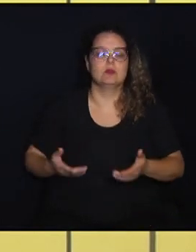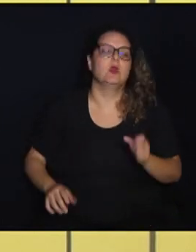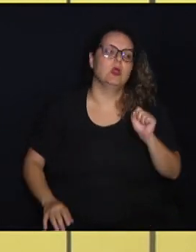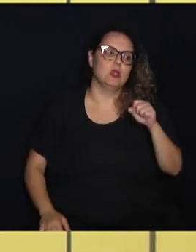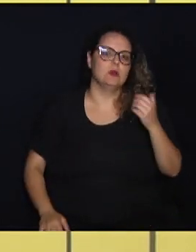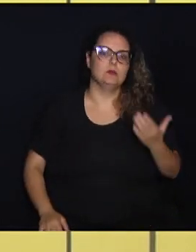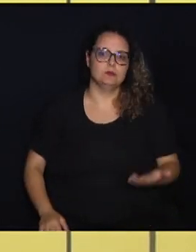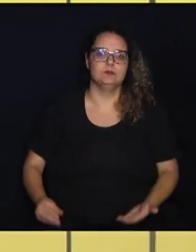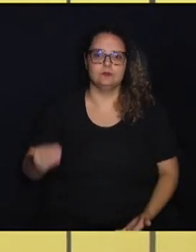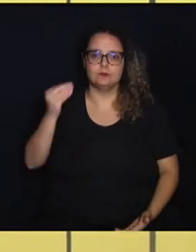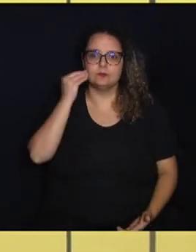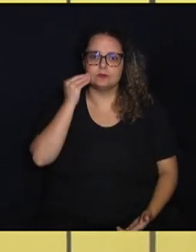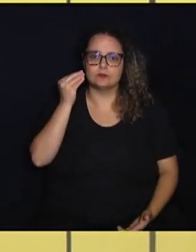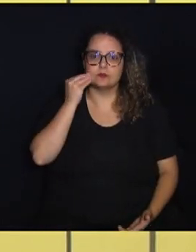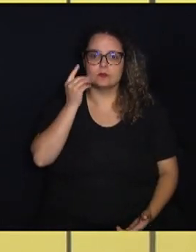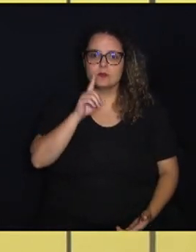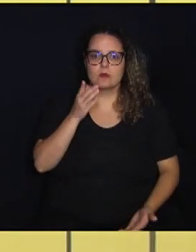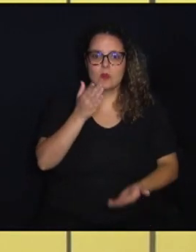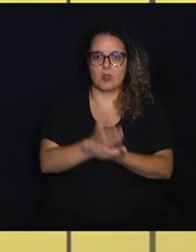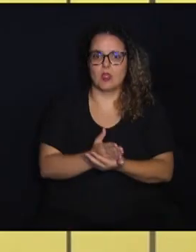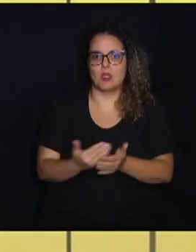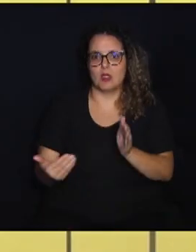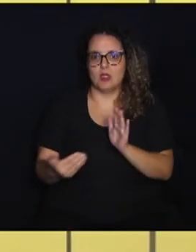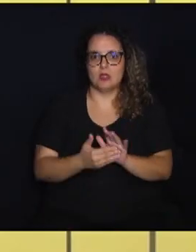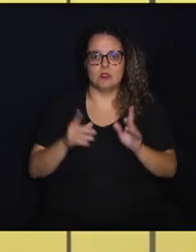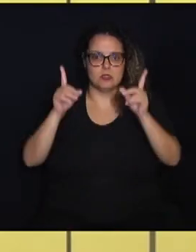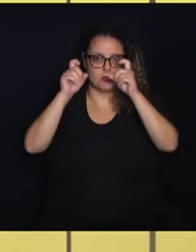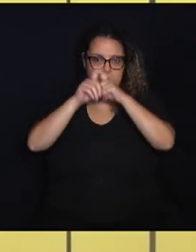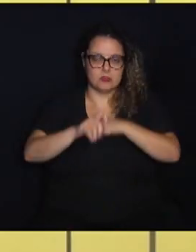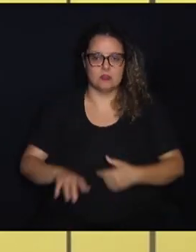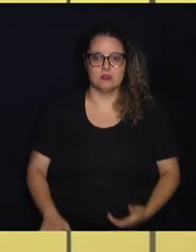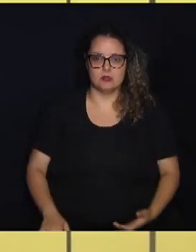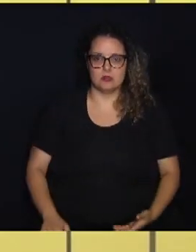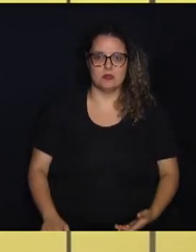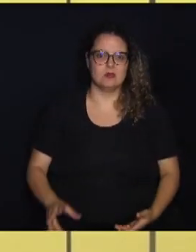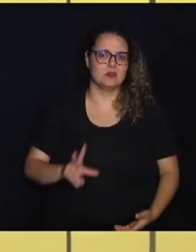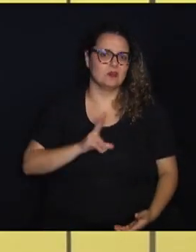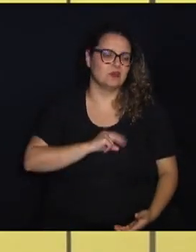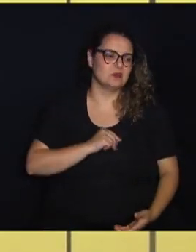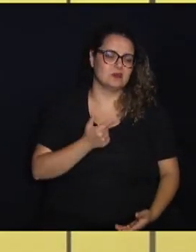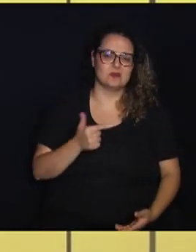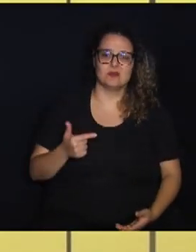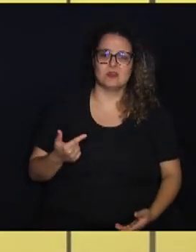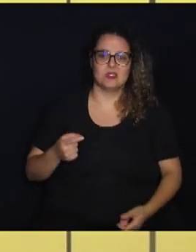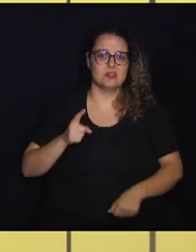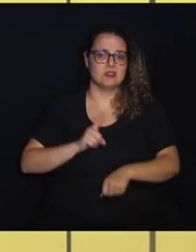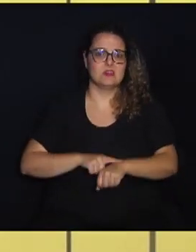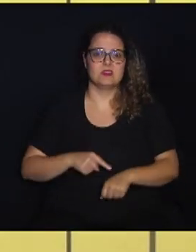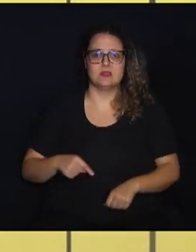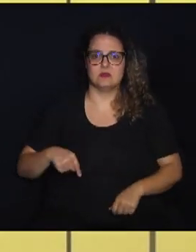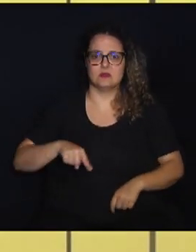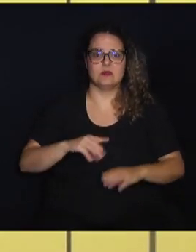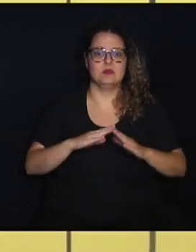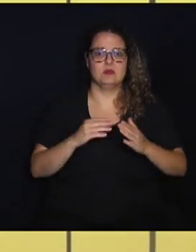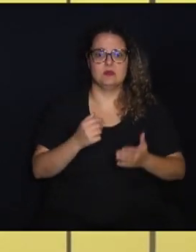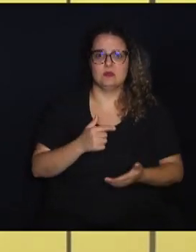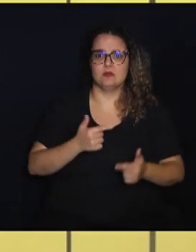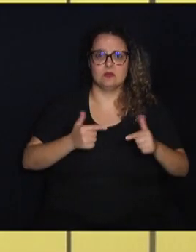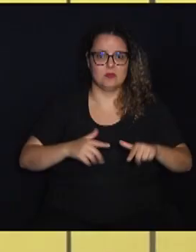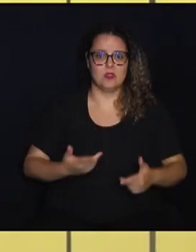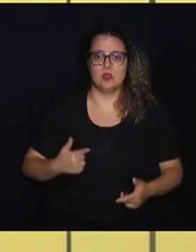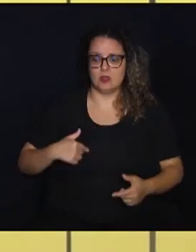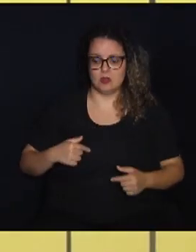é tentar não parar, mesmo que seja difícil. Nossa, eu tô sem tempo para ir para academia. Eu vou correr em volta do meu